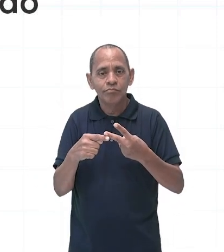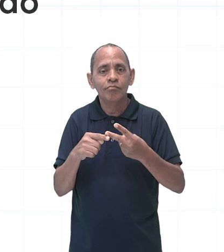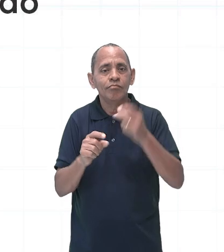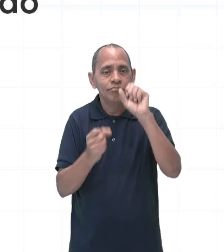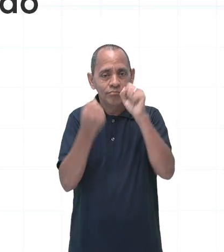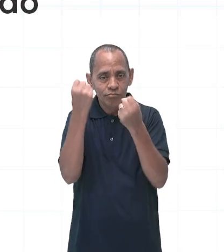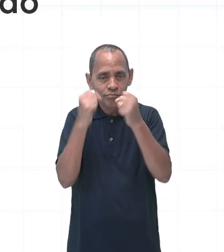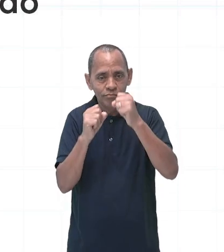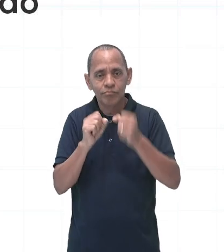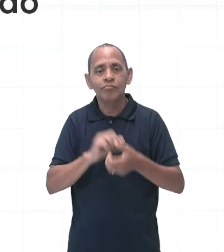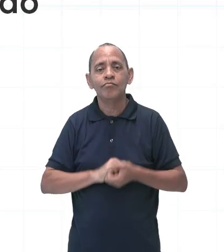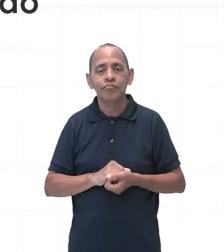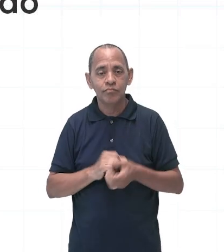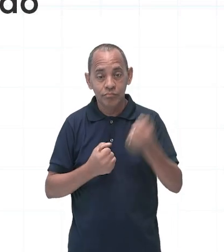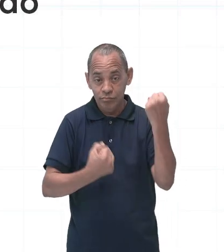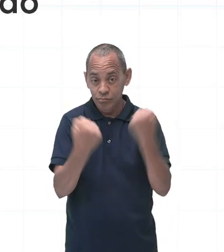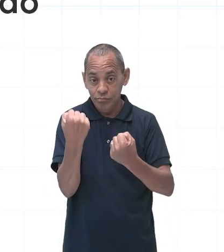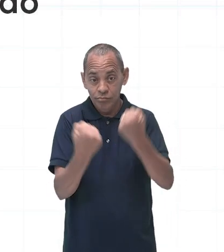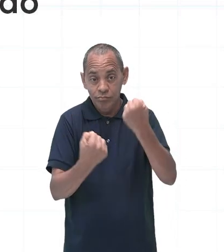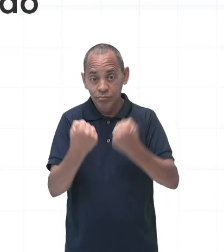O setor